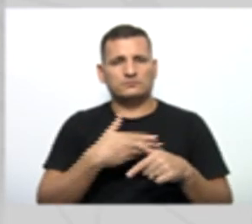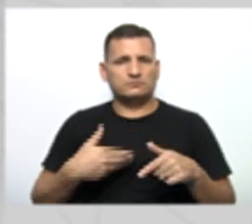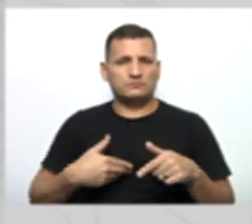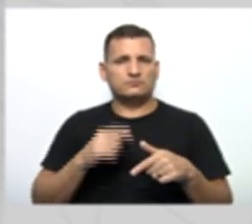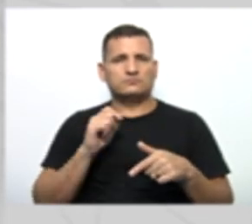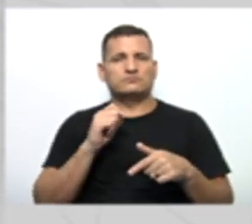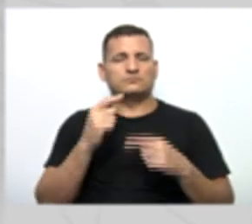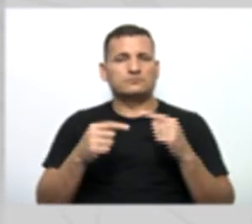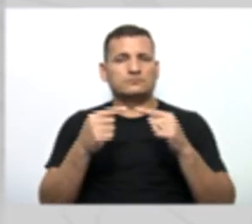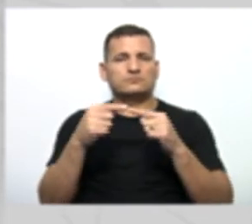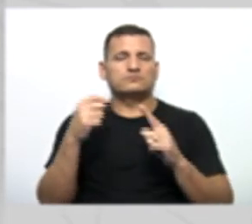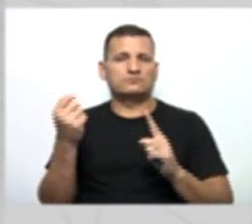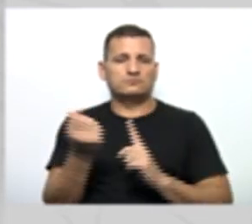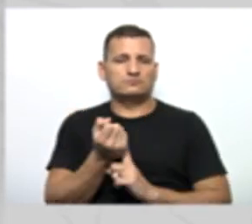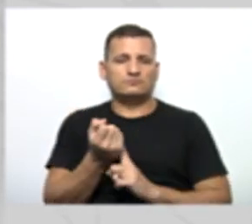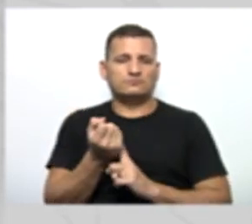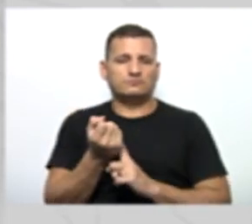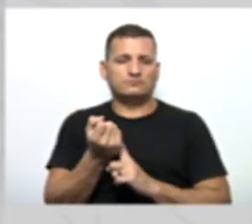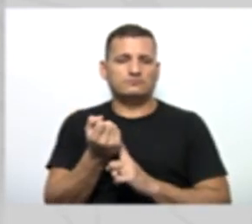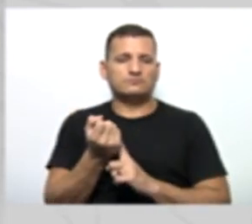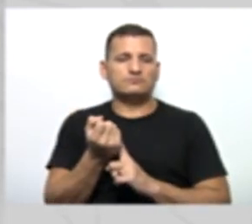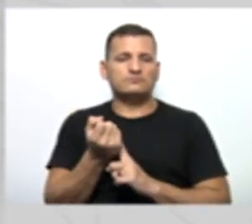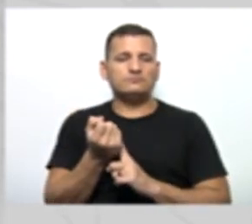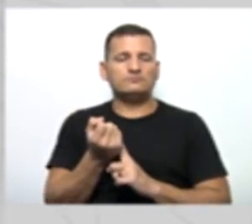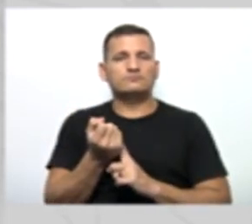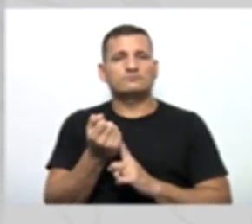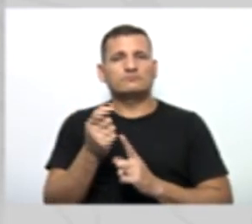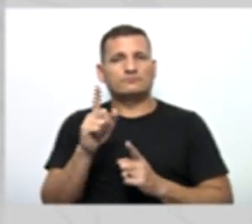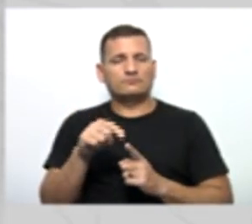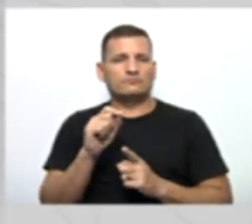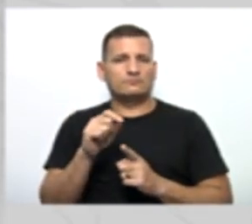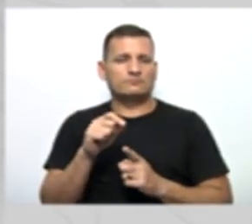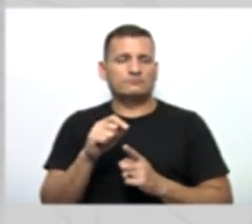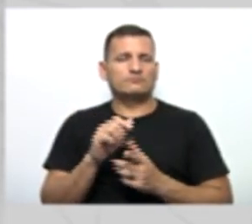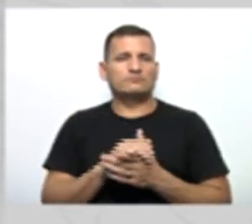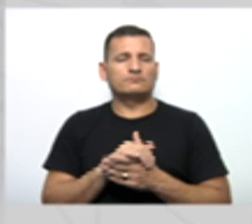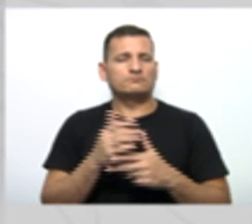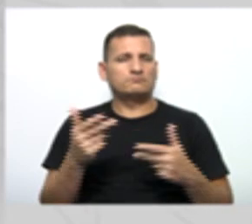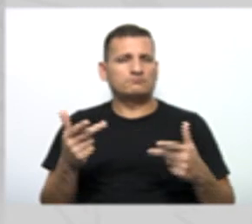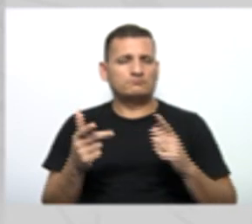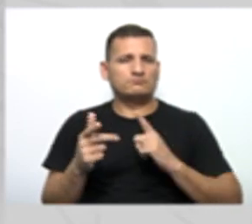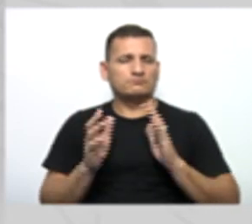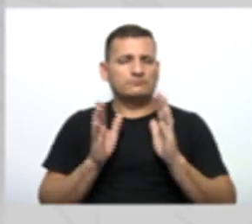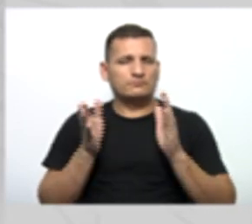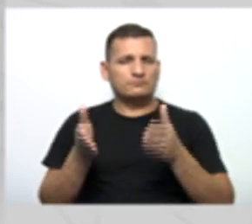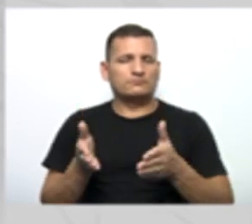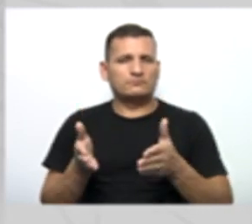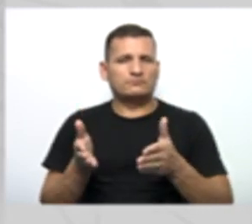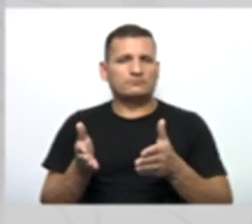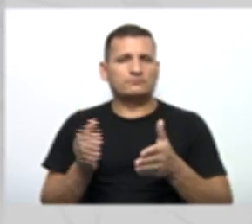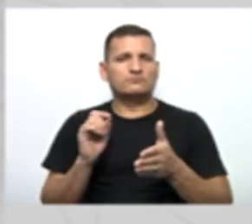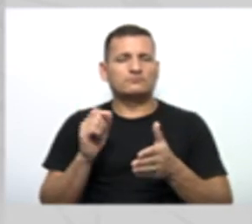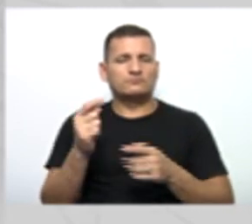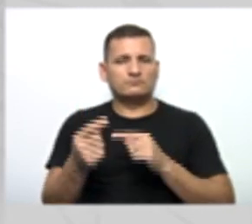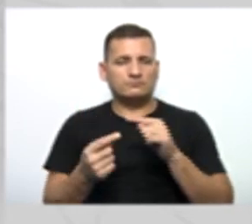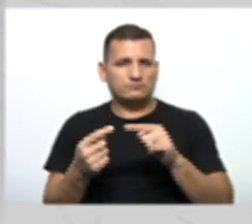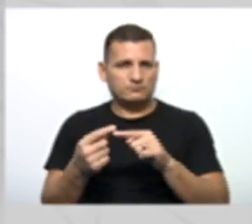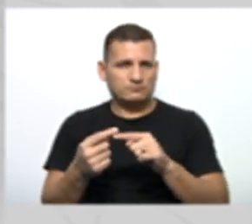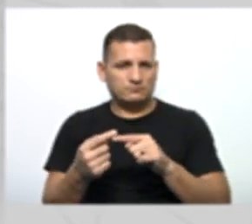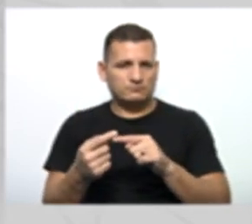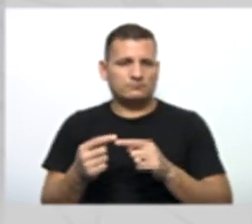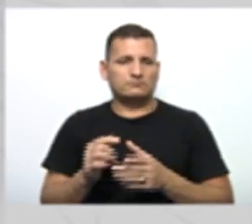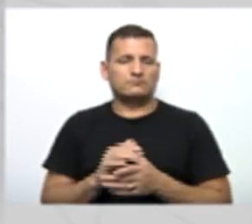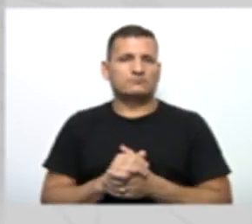eu havia dito, é um conjunto de ações que estão visando atingir um fim. Assim